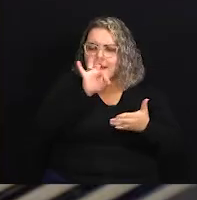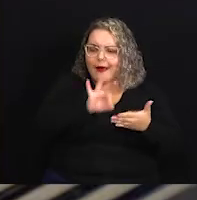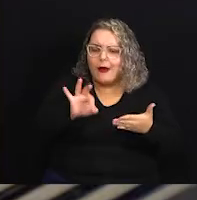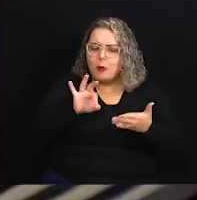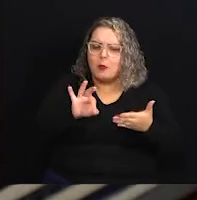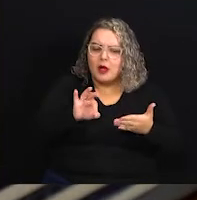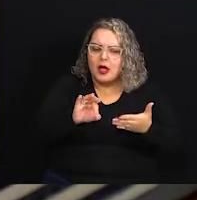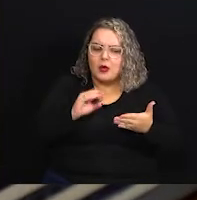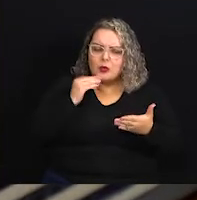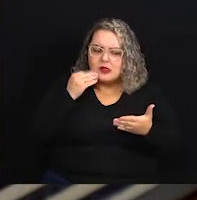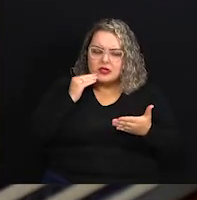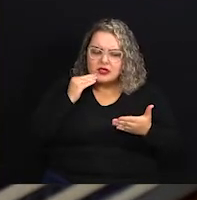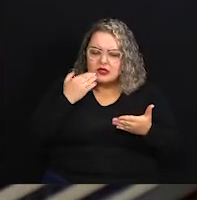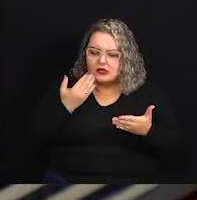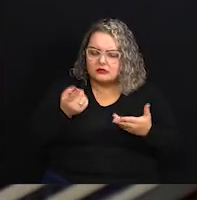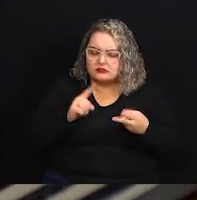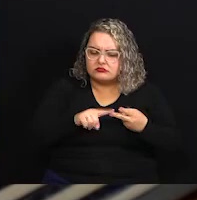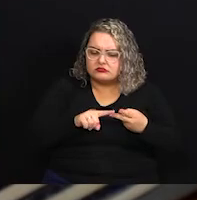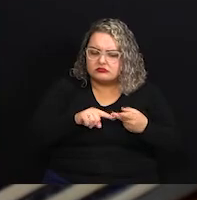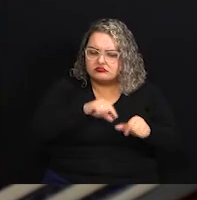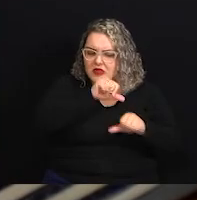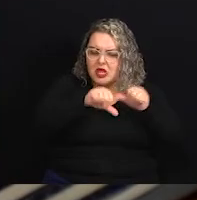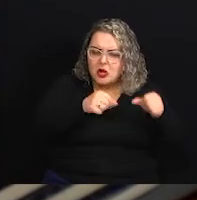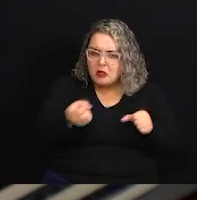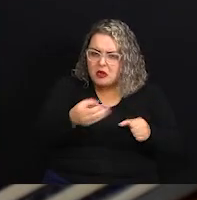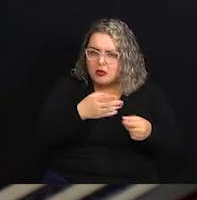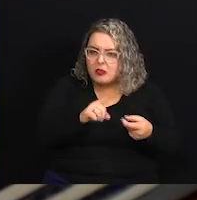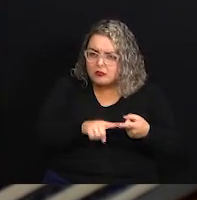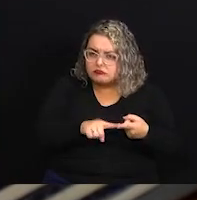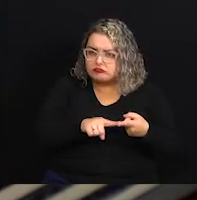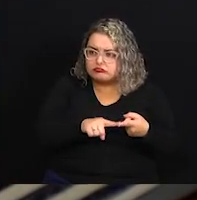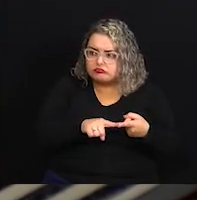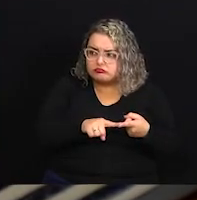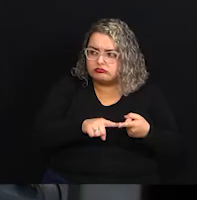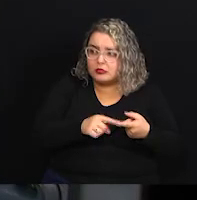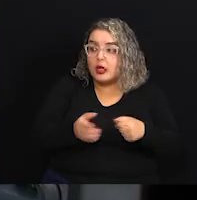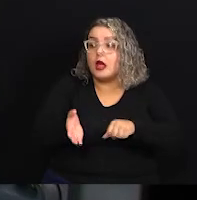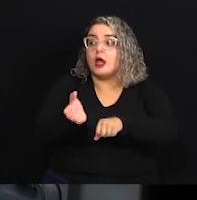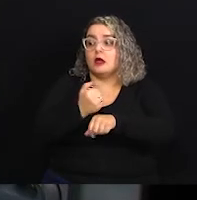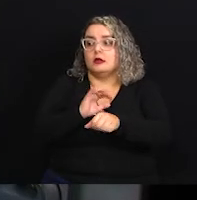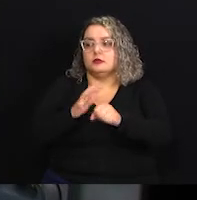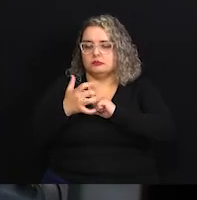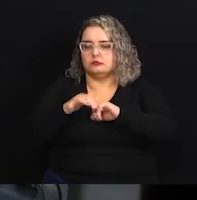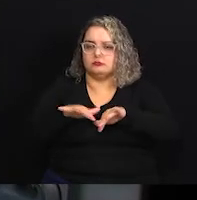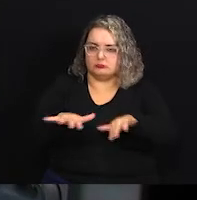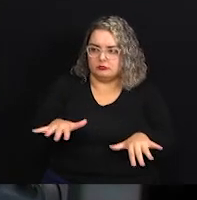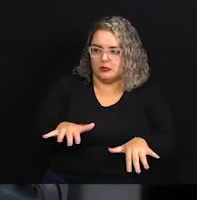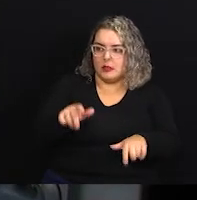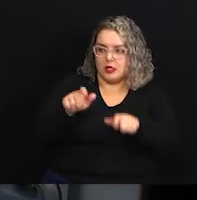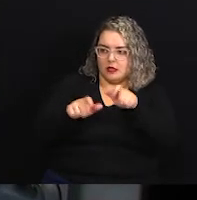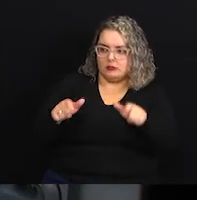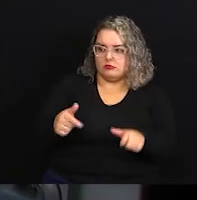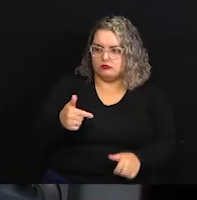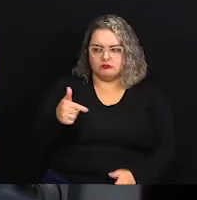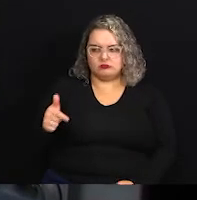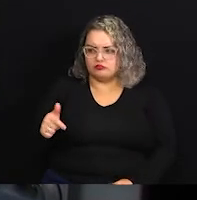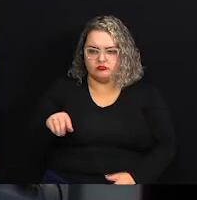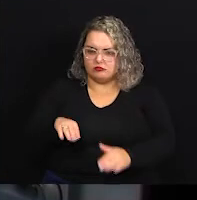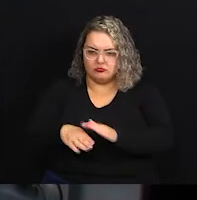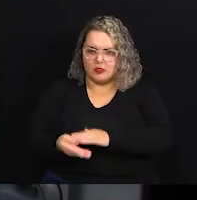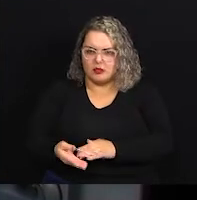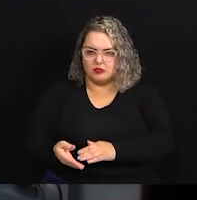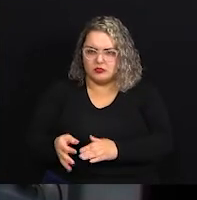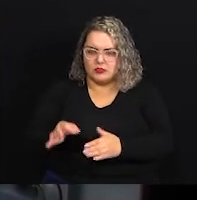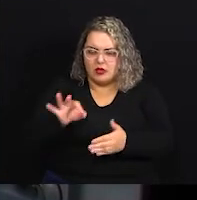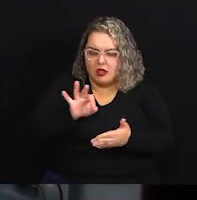uso e que foi quebrado, ao contrário de trocar por um novo? Antes da pandemia, as pessoas não tinham muito